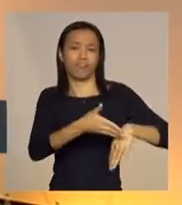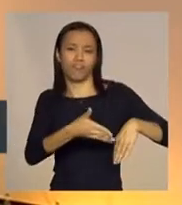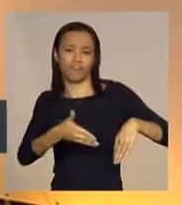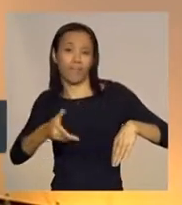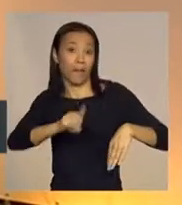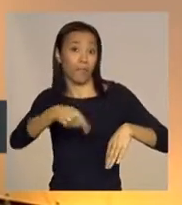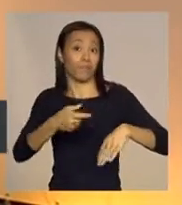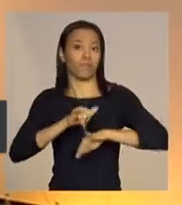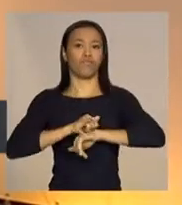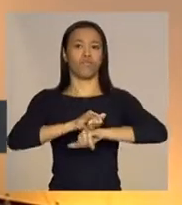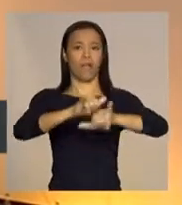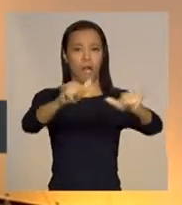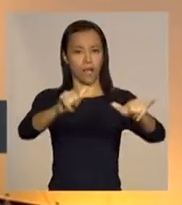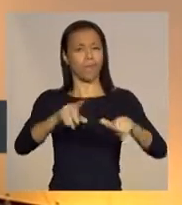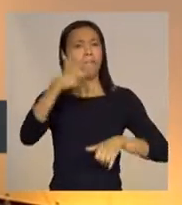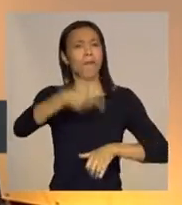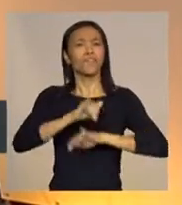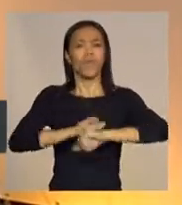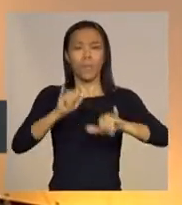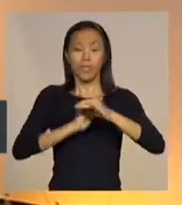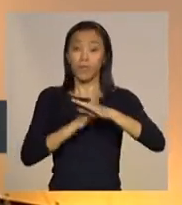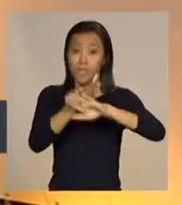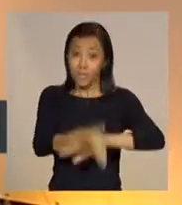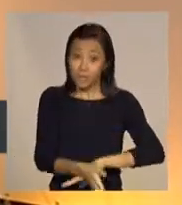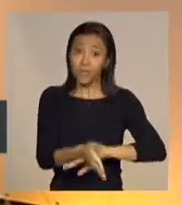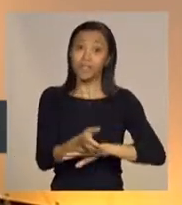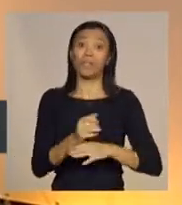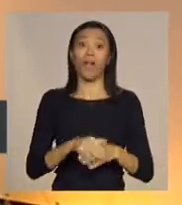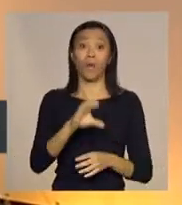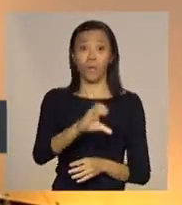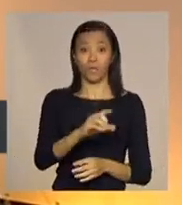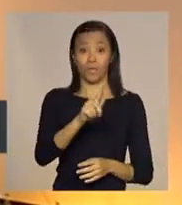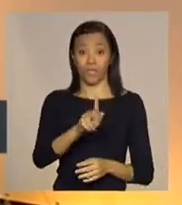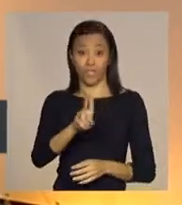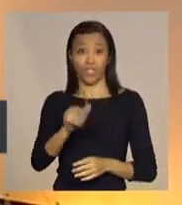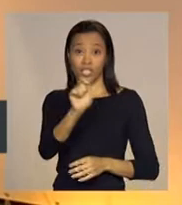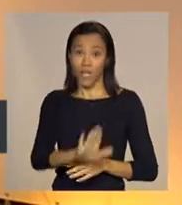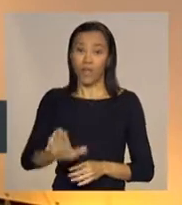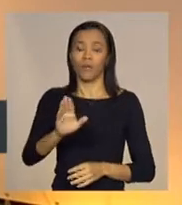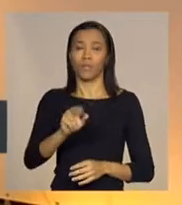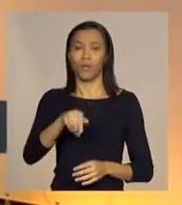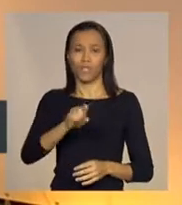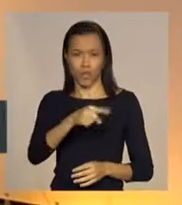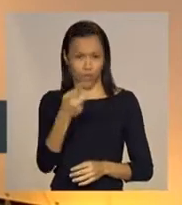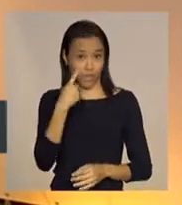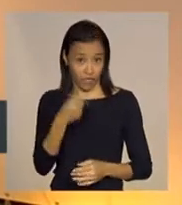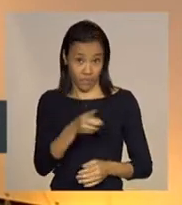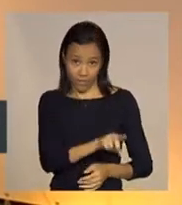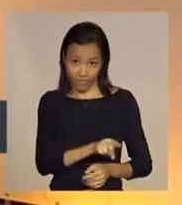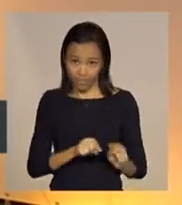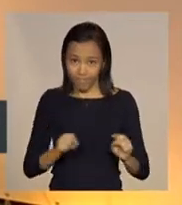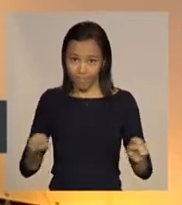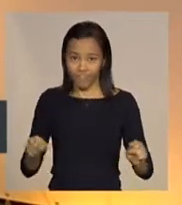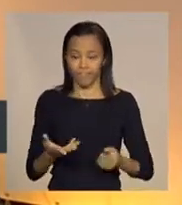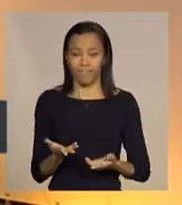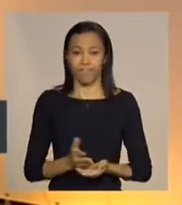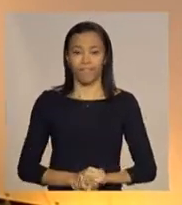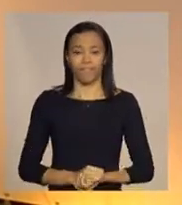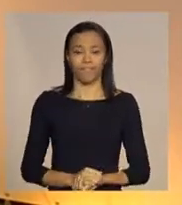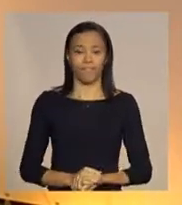serem divulgadas para mais informações Acesse o site da Controladoria Geral da União que você vê aqui no vídeo